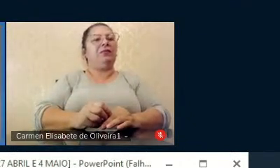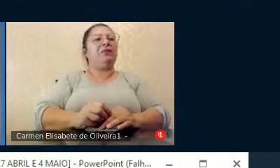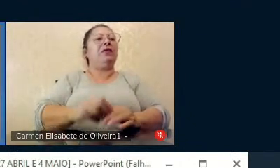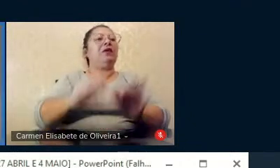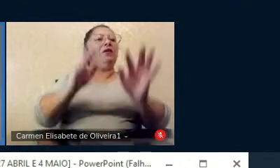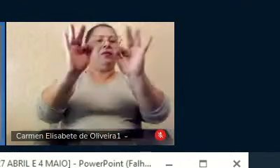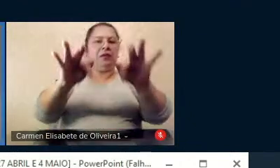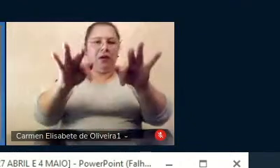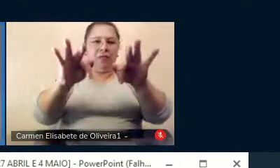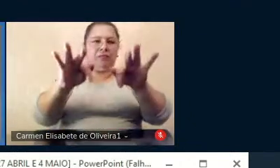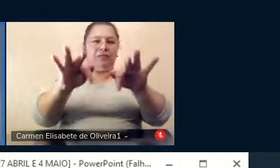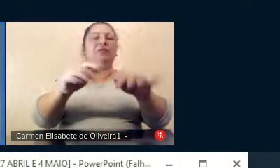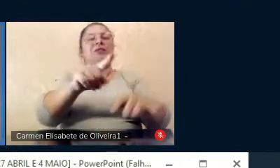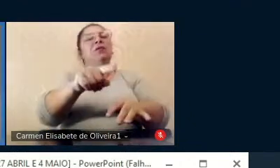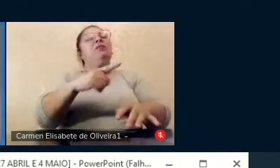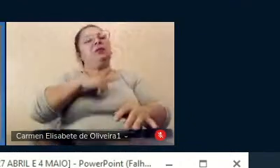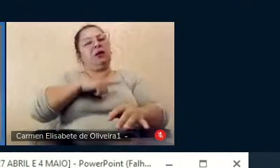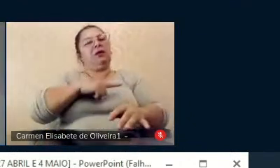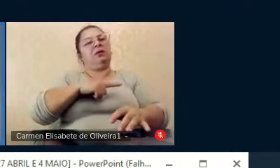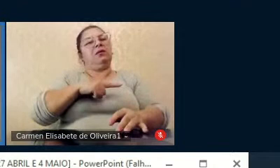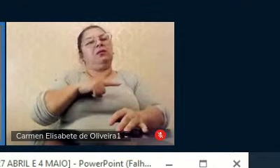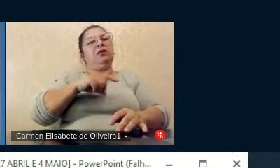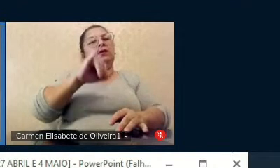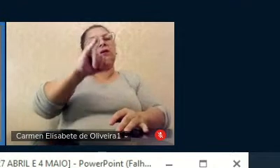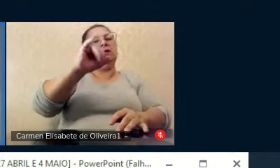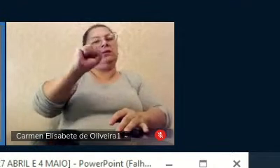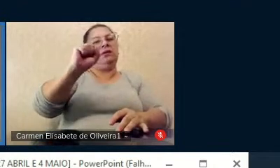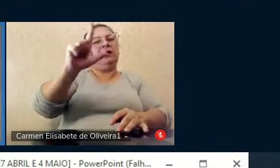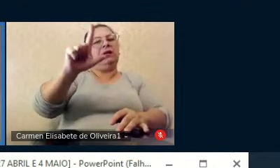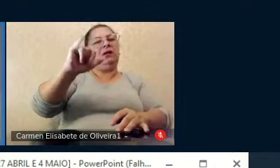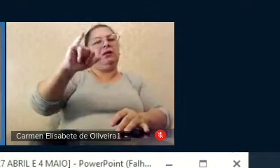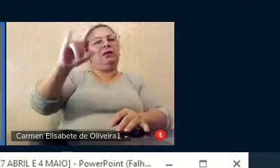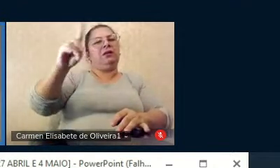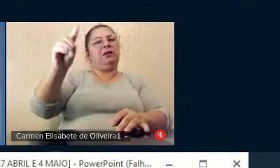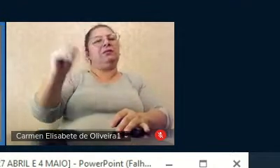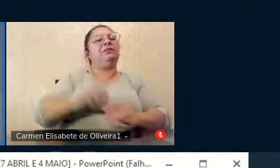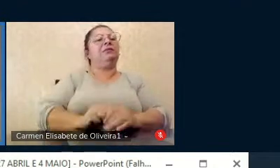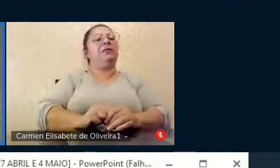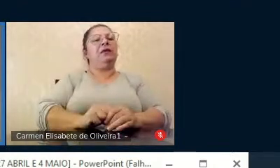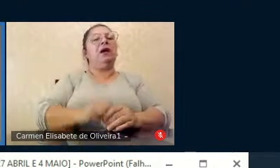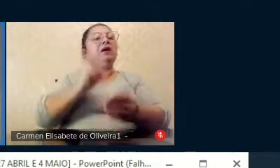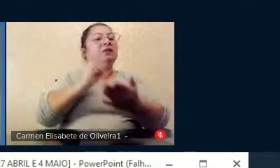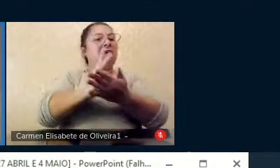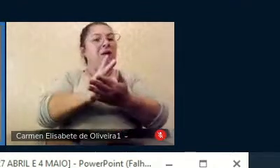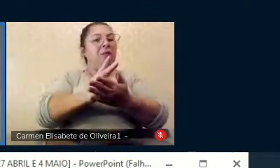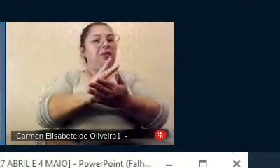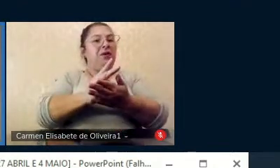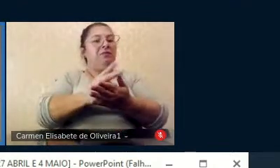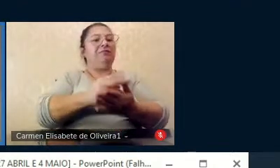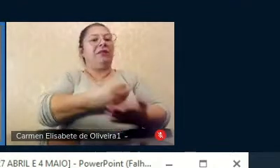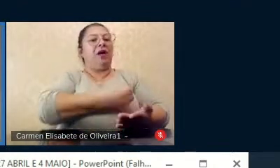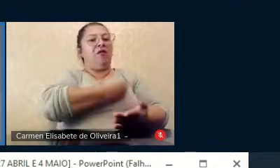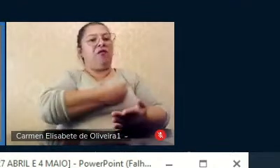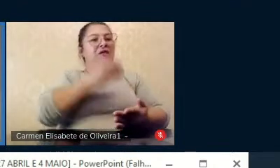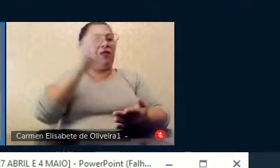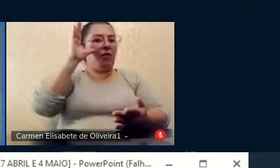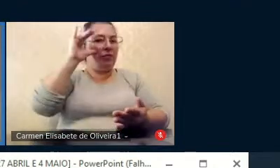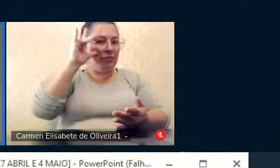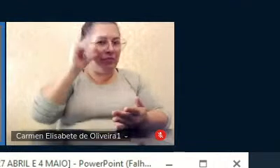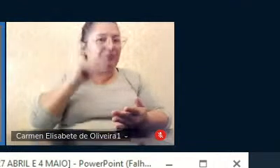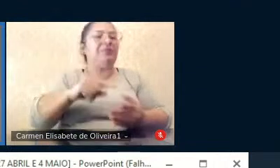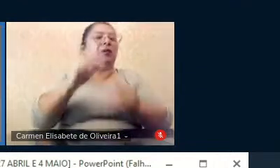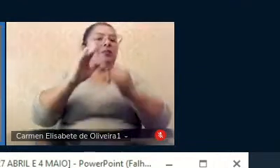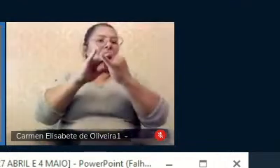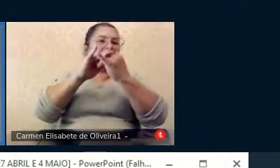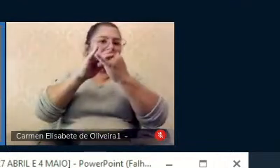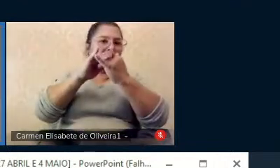os slides desse módulo, tá bom? As aulas serão sempre assistidas ao vivo pelo YouTube, no canal do NEADUNI, como eu já